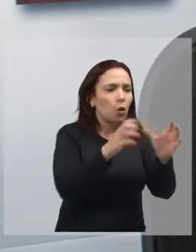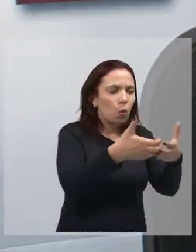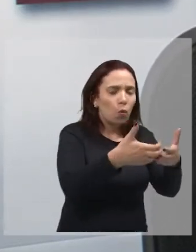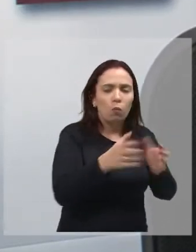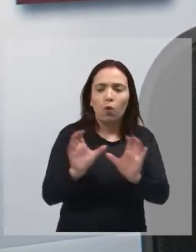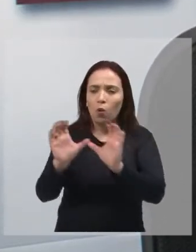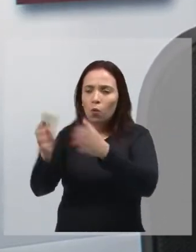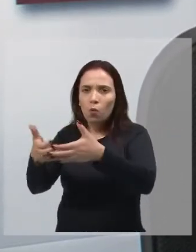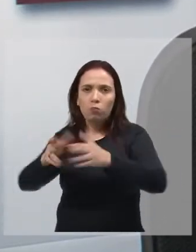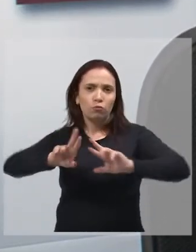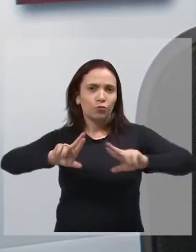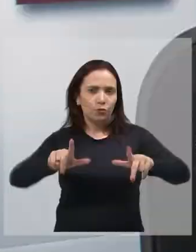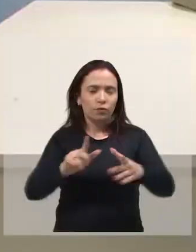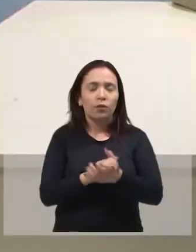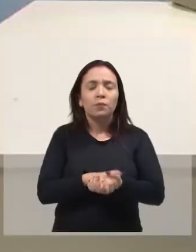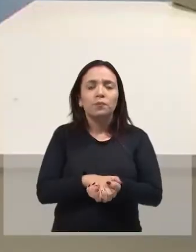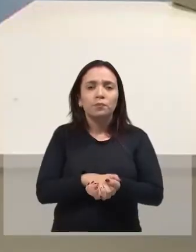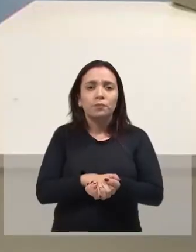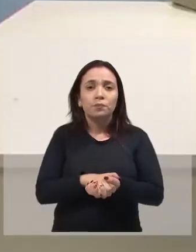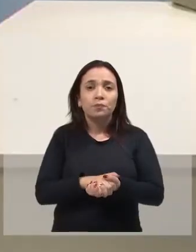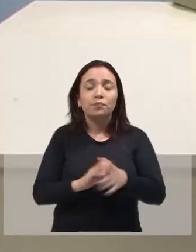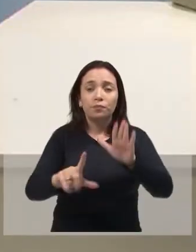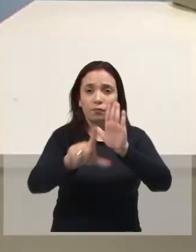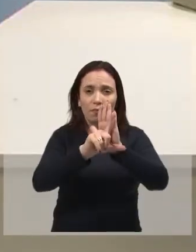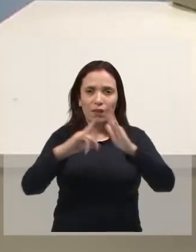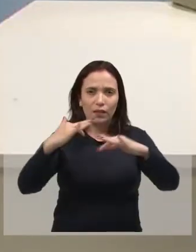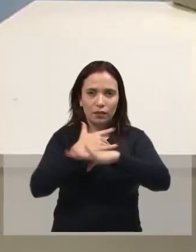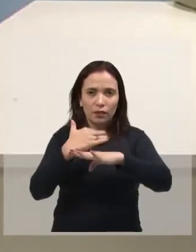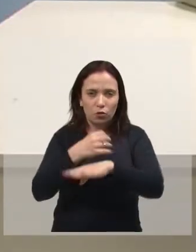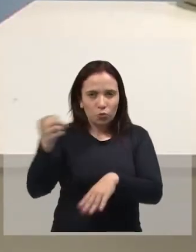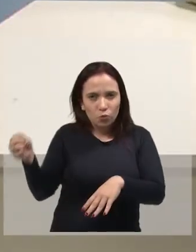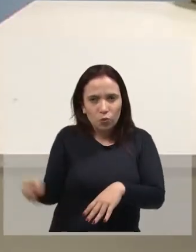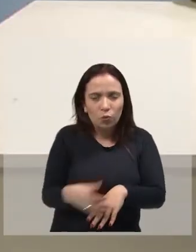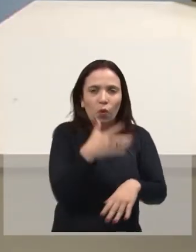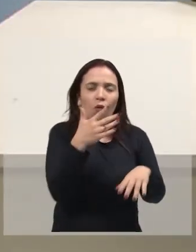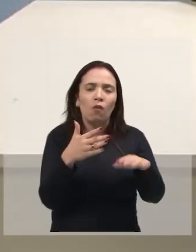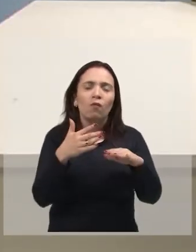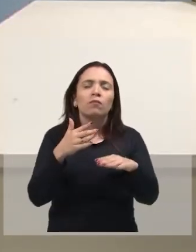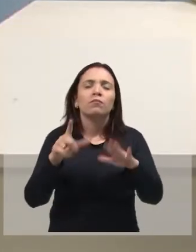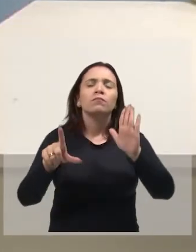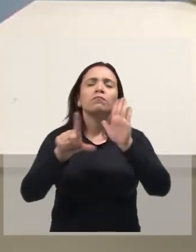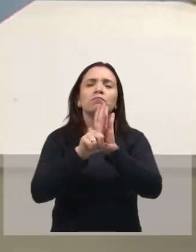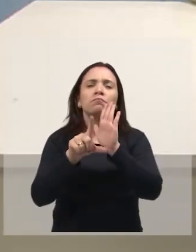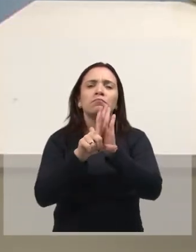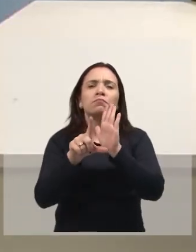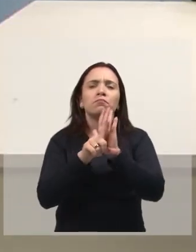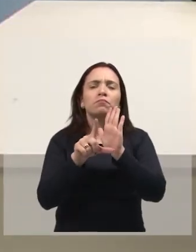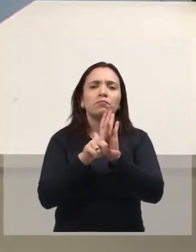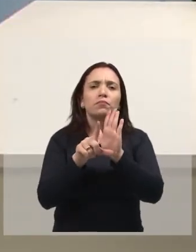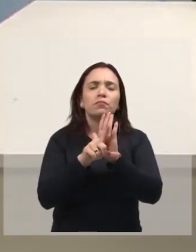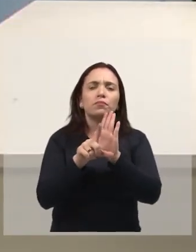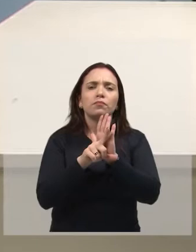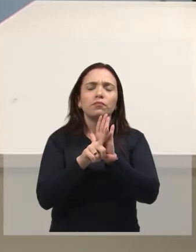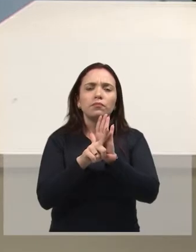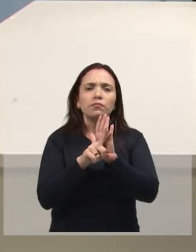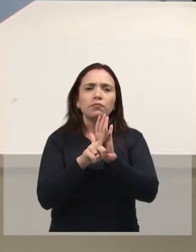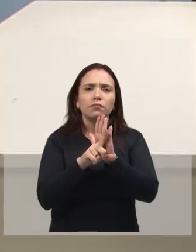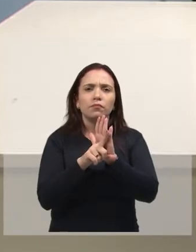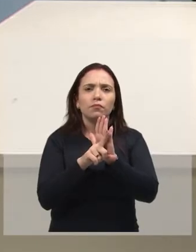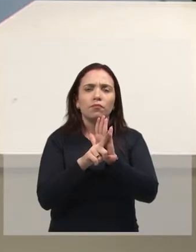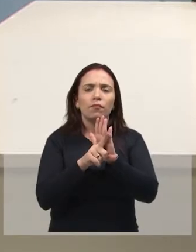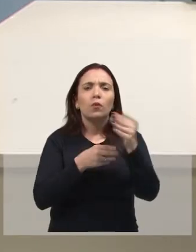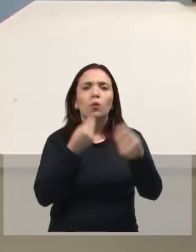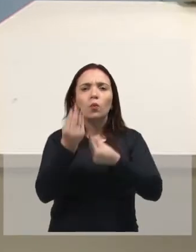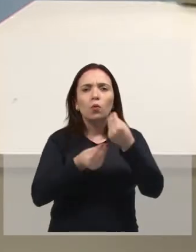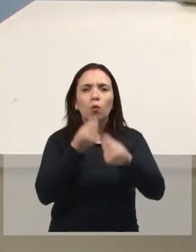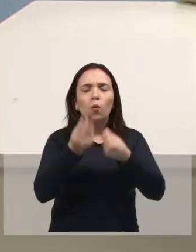objetiva. E o Código da Cidade, o novo Código da Cidade, que é o antigo Código de